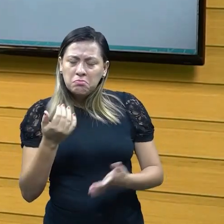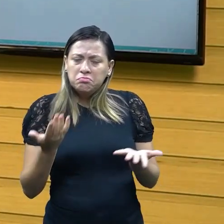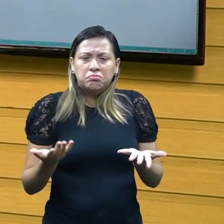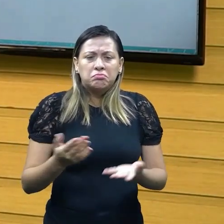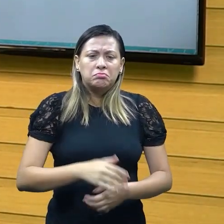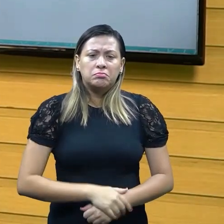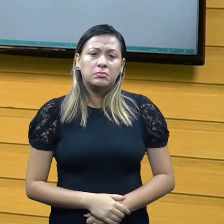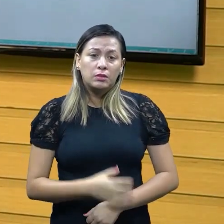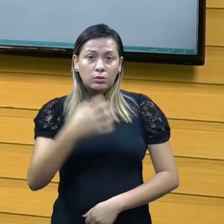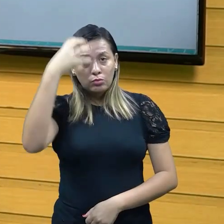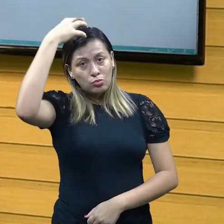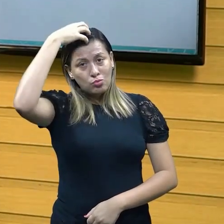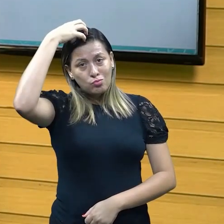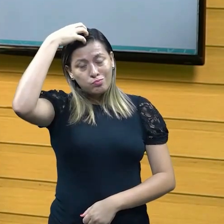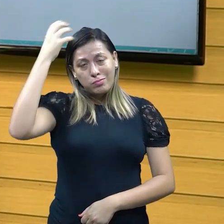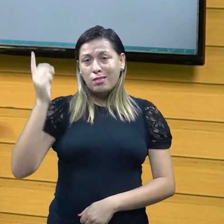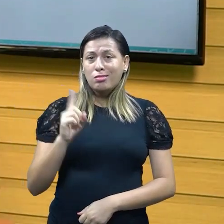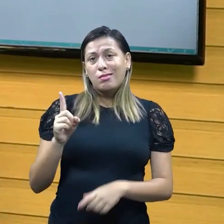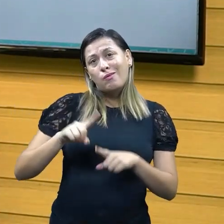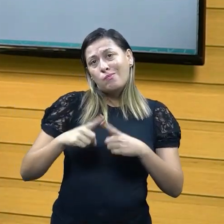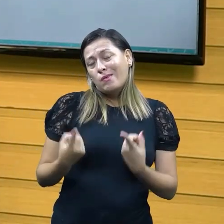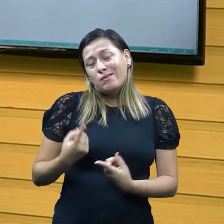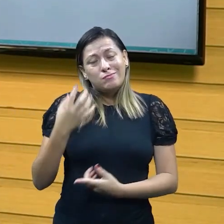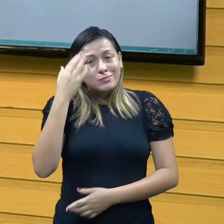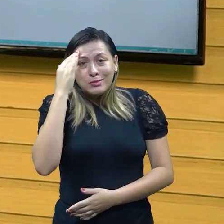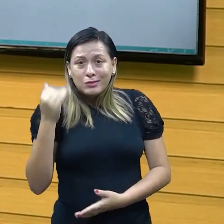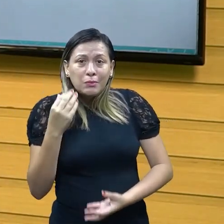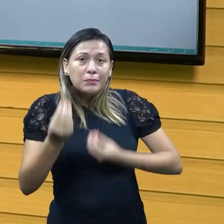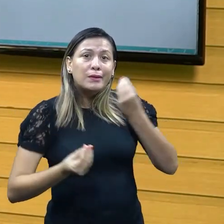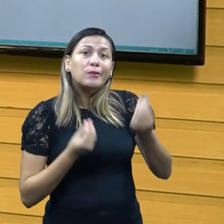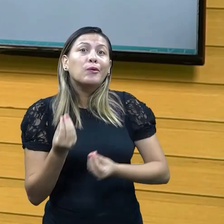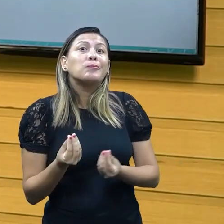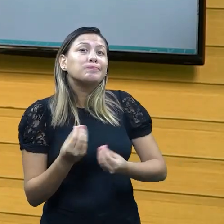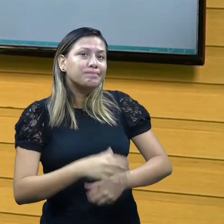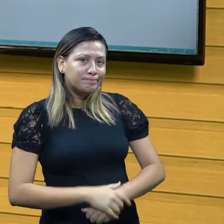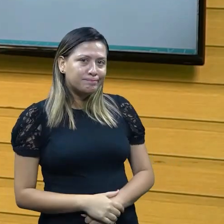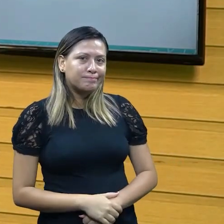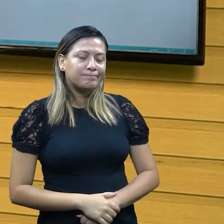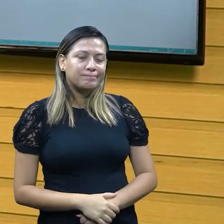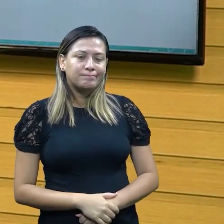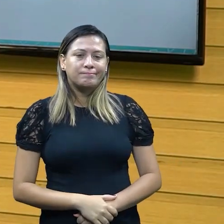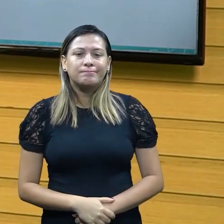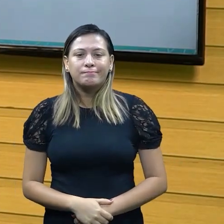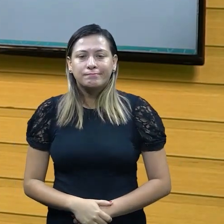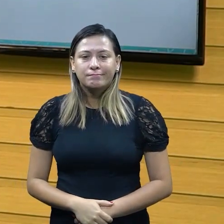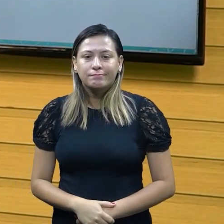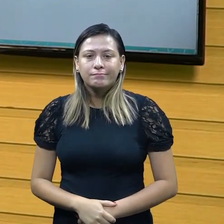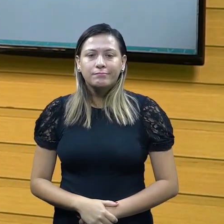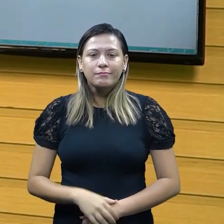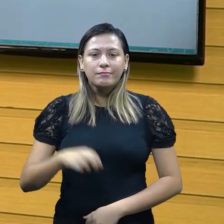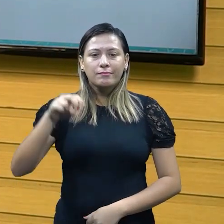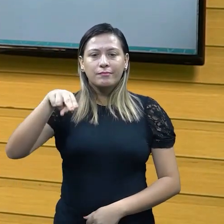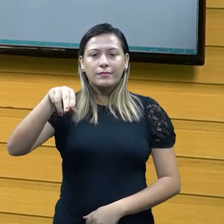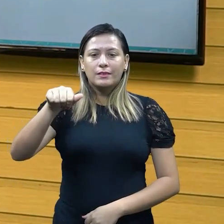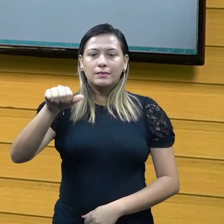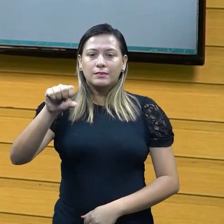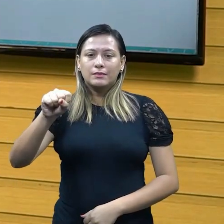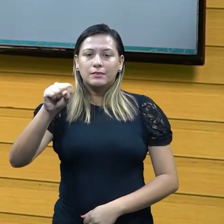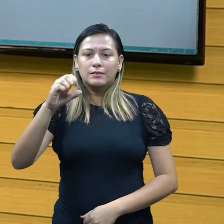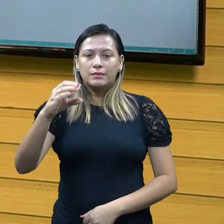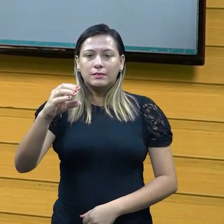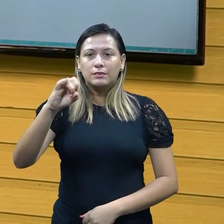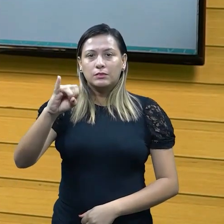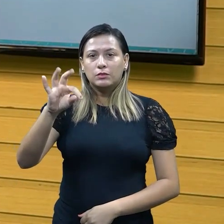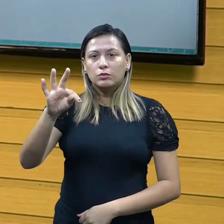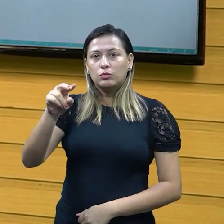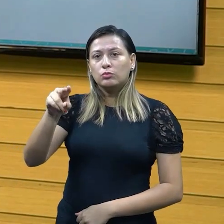não é culpa, ele só não sabia. E a pessoa estava morta, não tem como responder o processo, tá? O nascituro... Ah, tá. E aí você tem... Ah, mas se